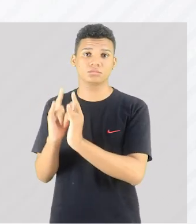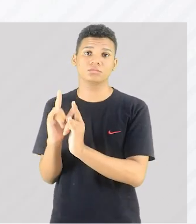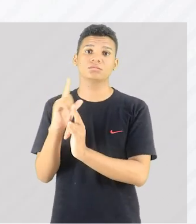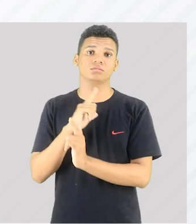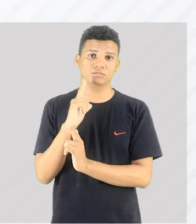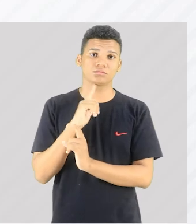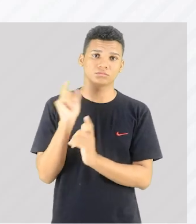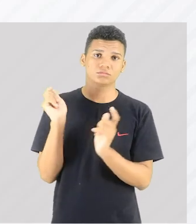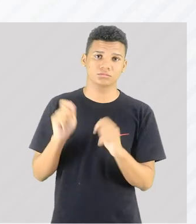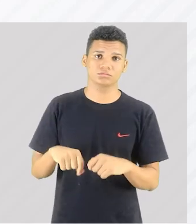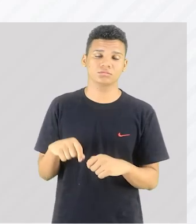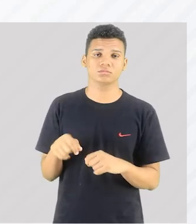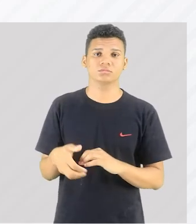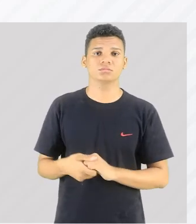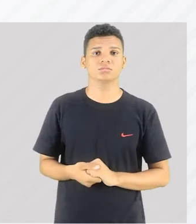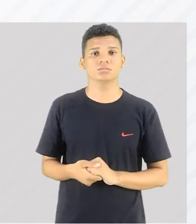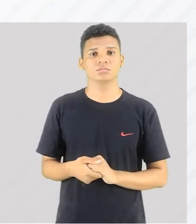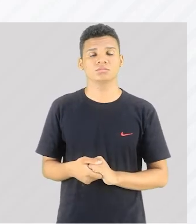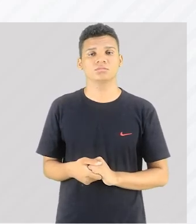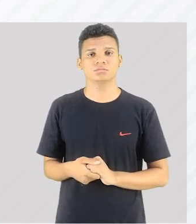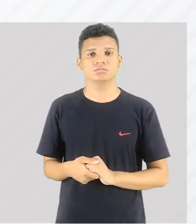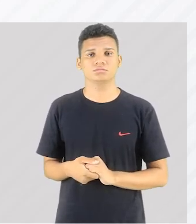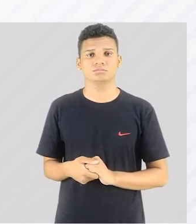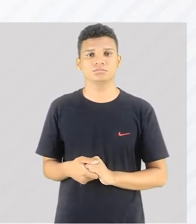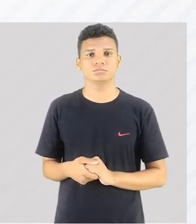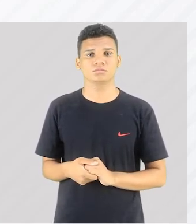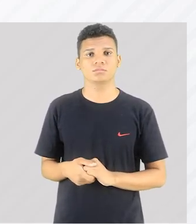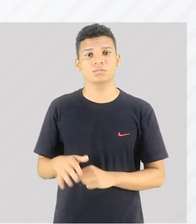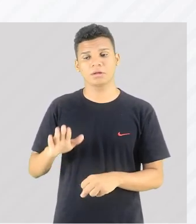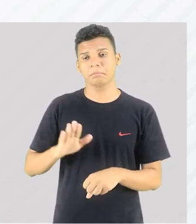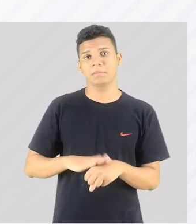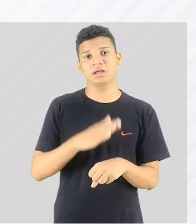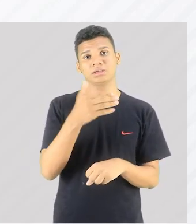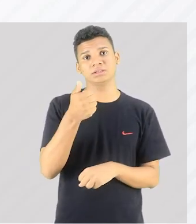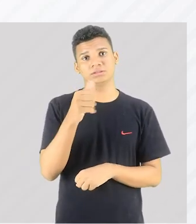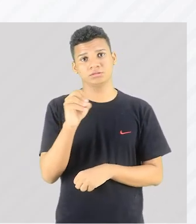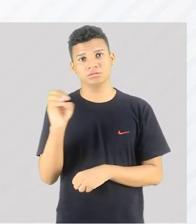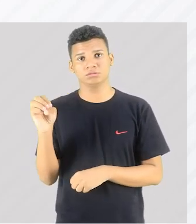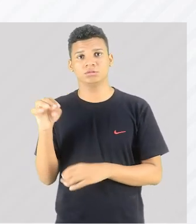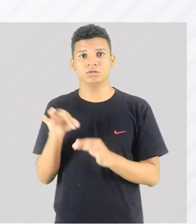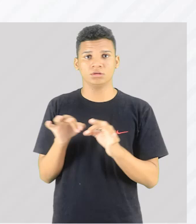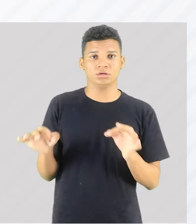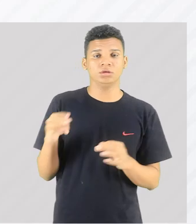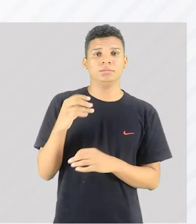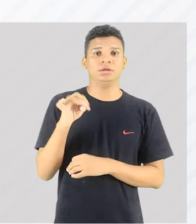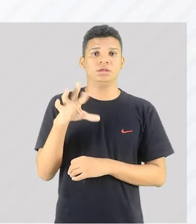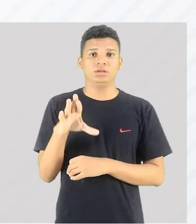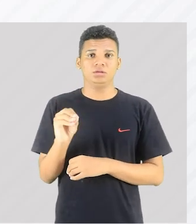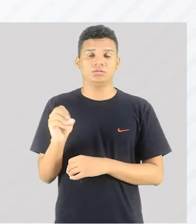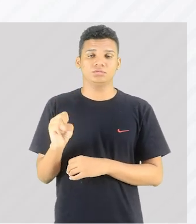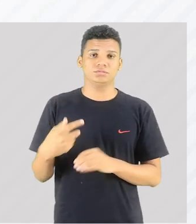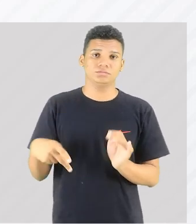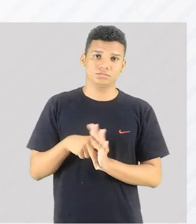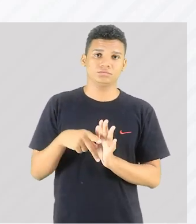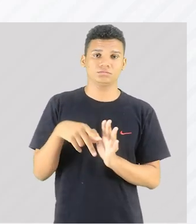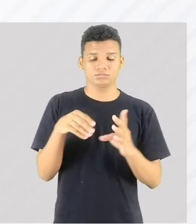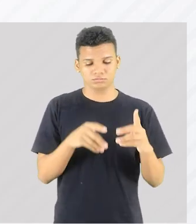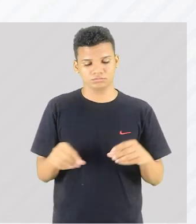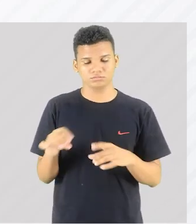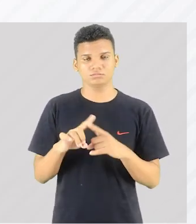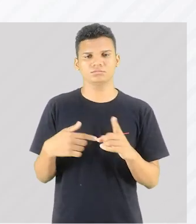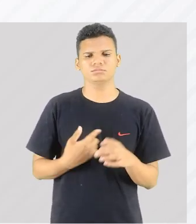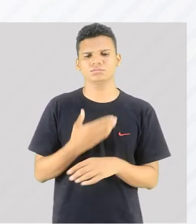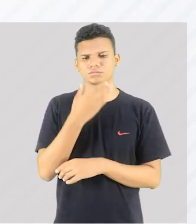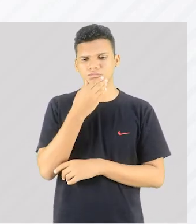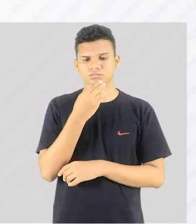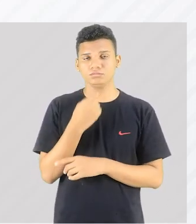suficiente para pavimentar mais 100 m qu de área o Síndico do